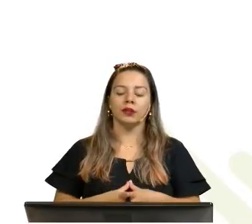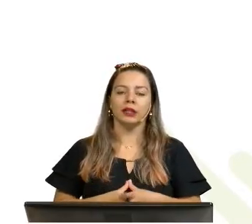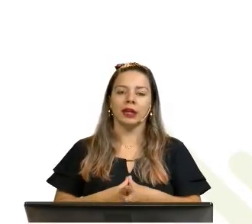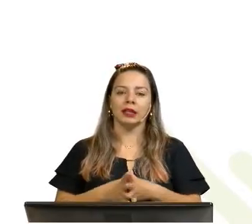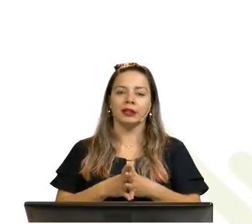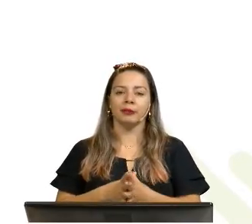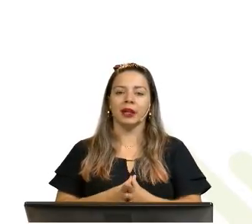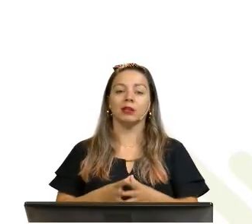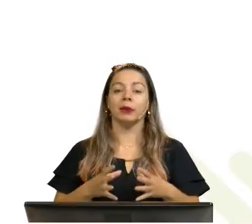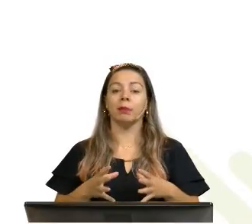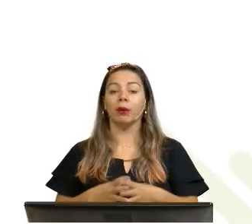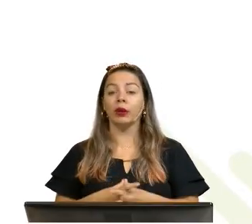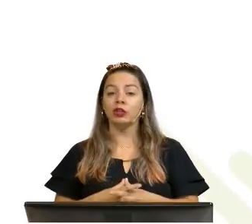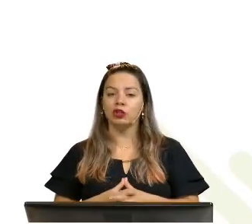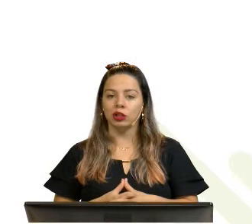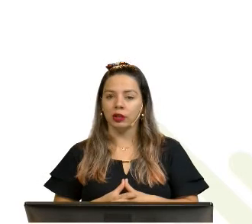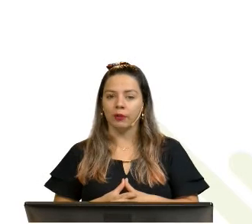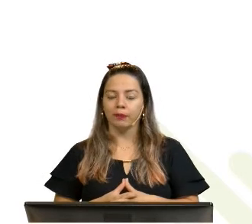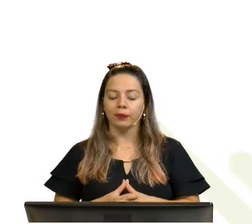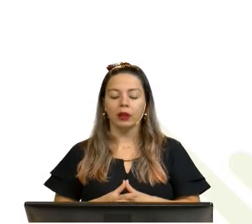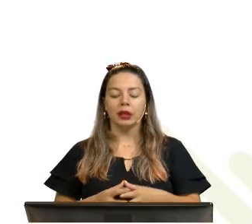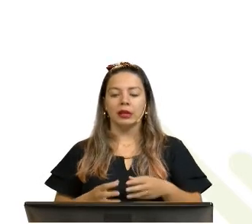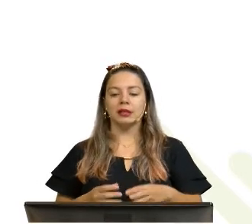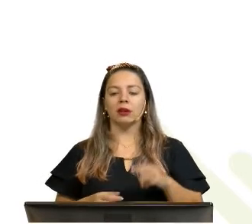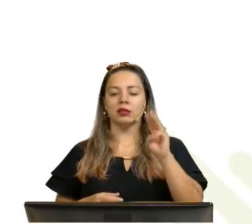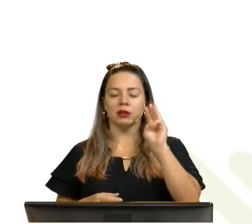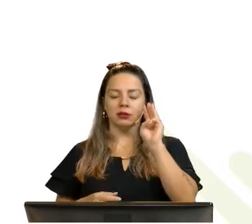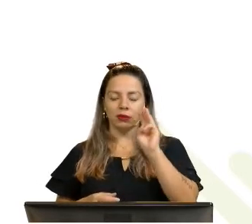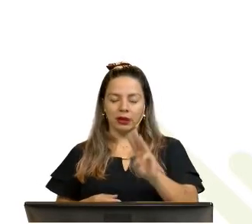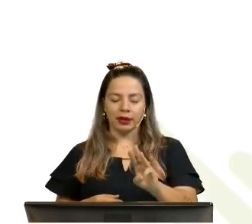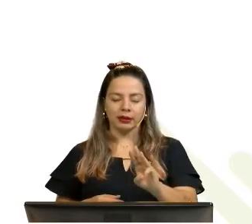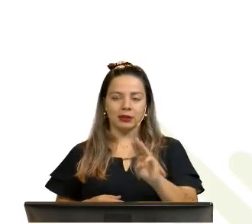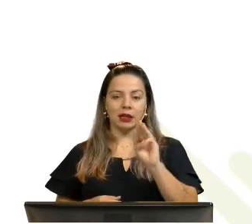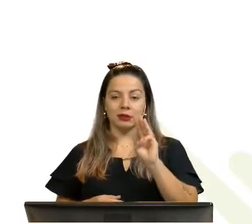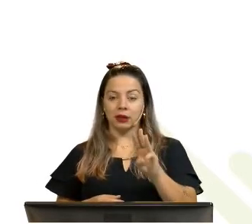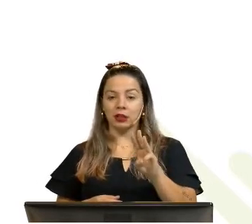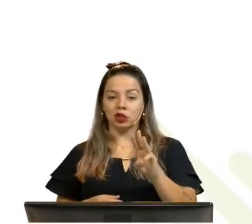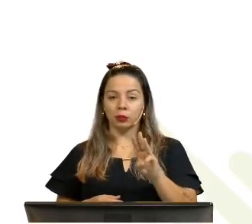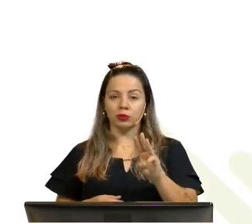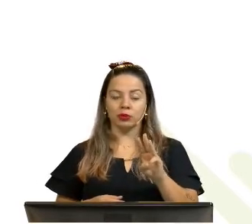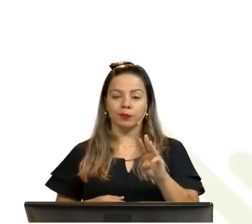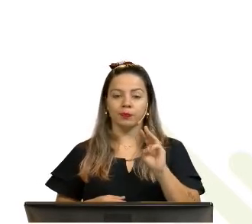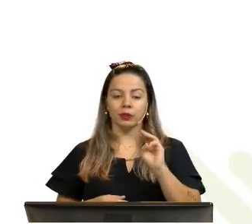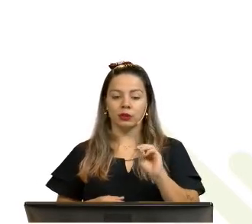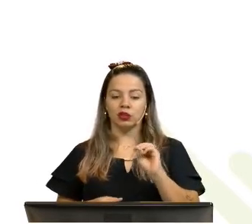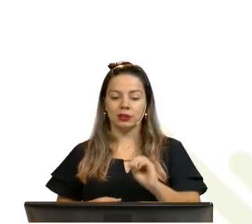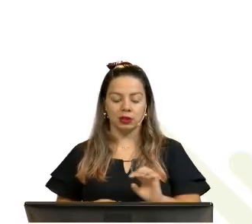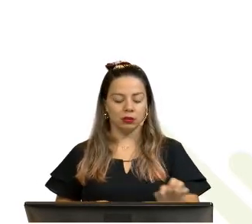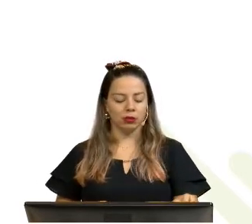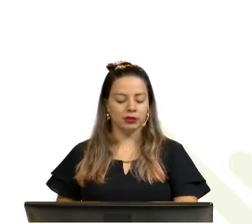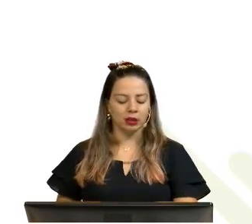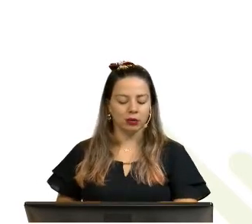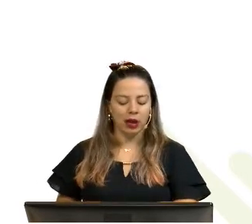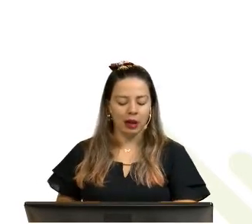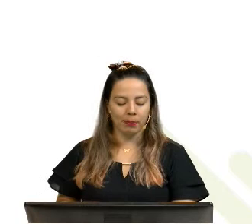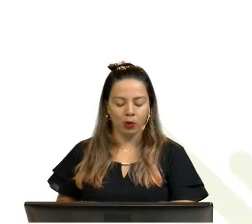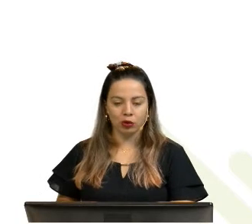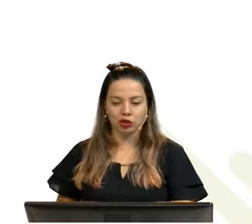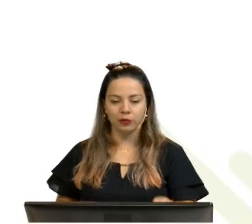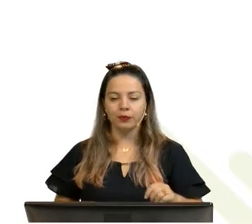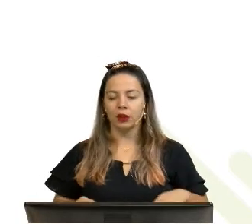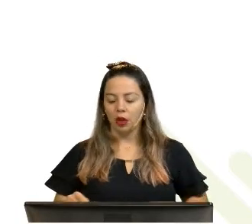ciclo de vida que é determinado pela play dia e sambas são caracterizados três tipos de ciclo o ciclo